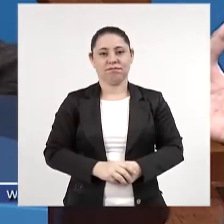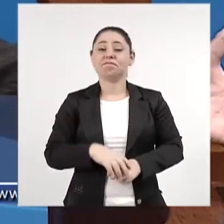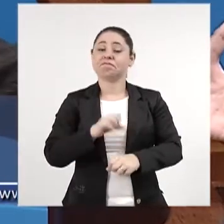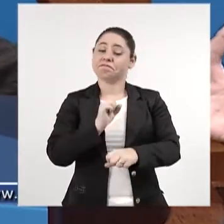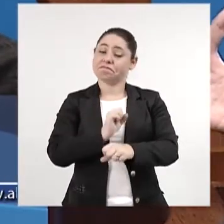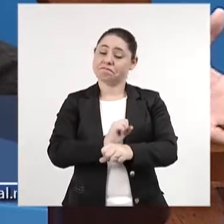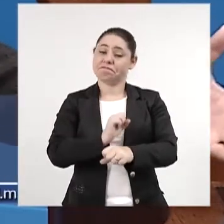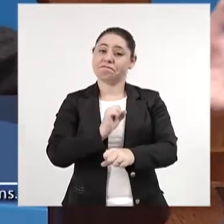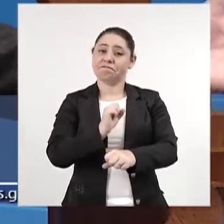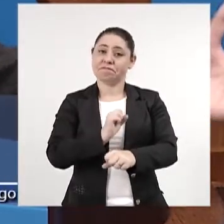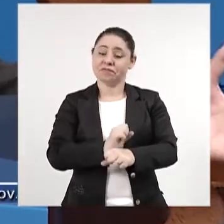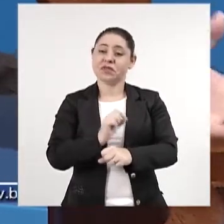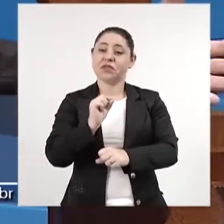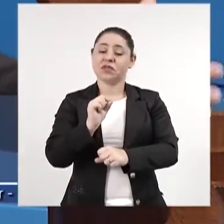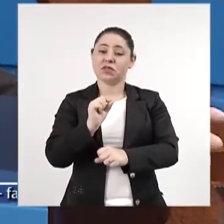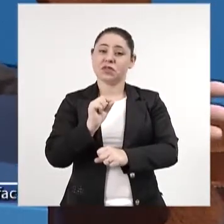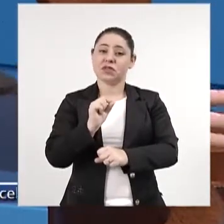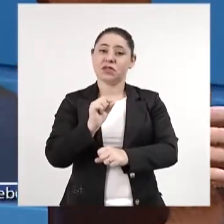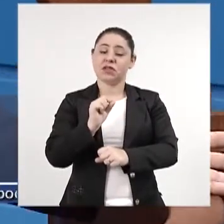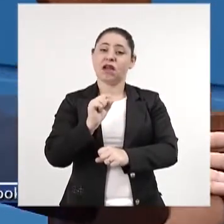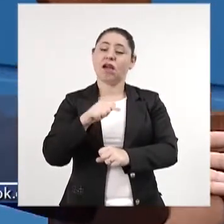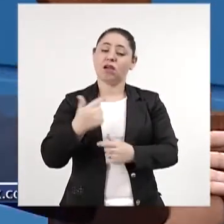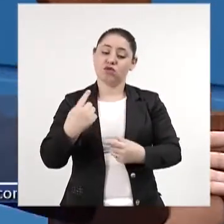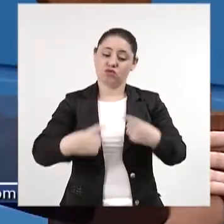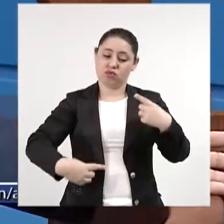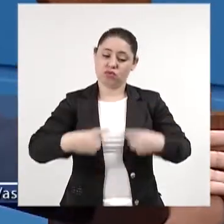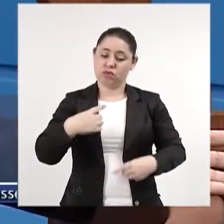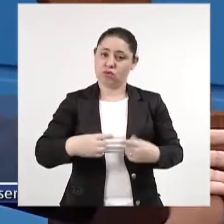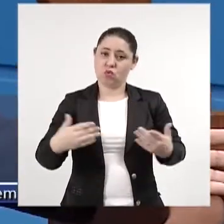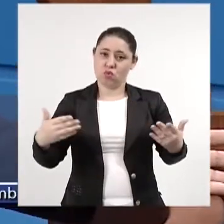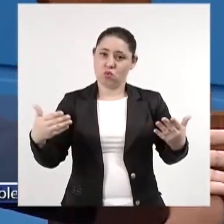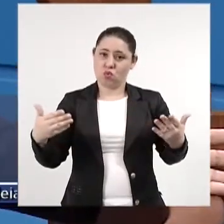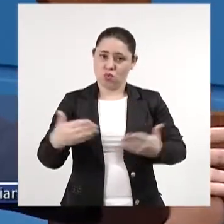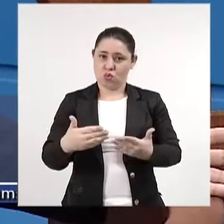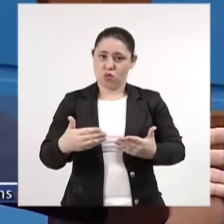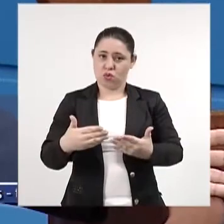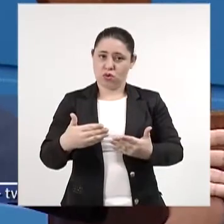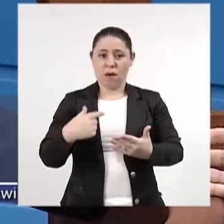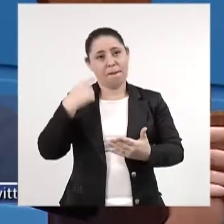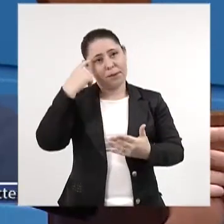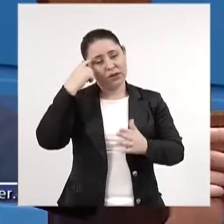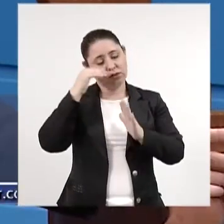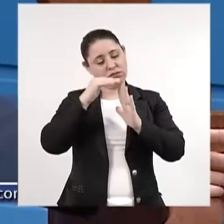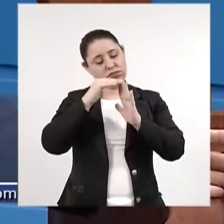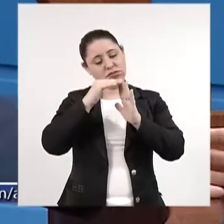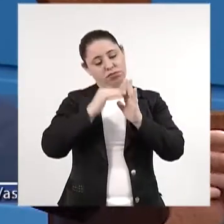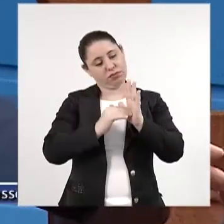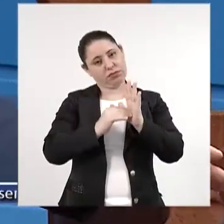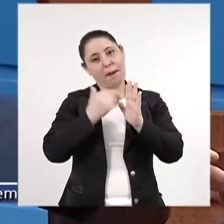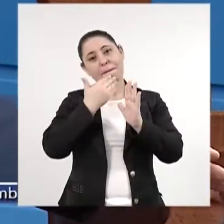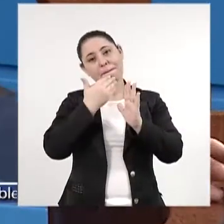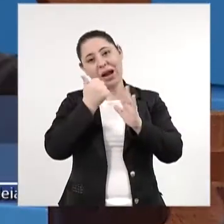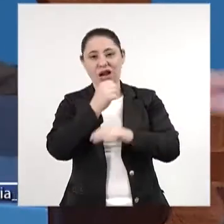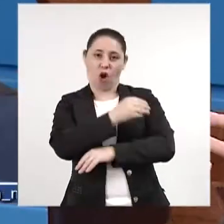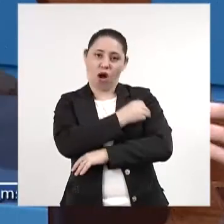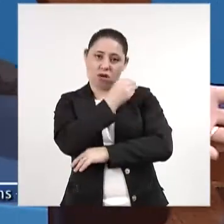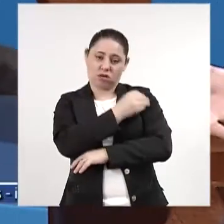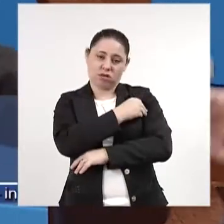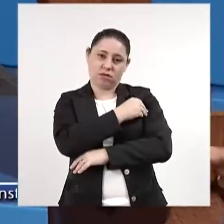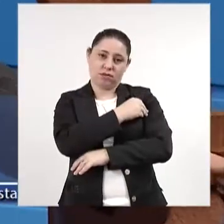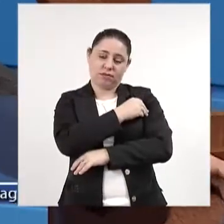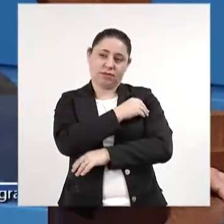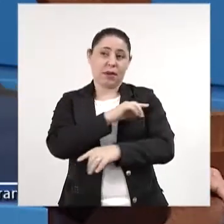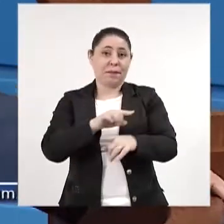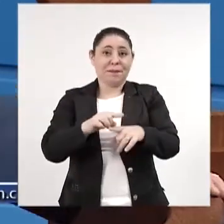Espero que baixe, que é uma das questões que eu discuti aqui, não é verdade? Espero que baixe o preço do etanol. Agora, mesmo